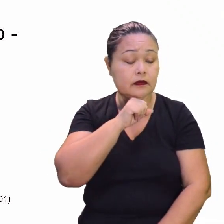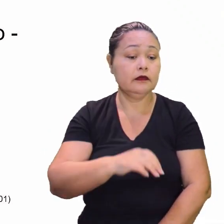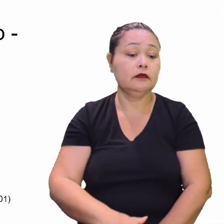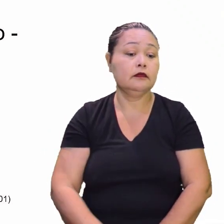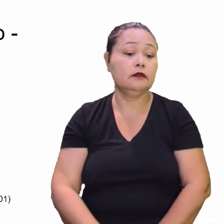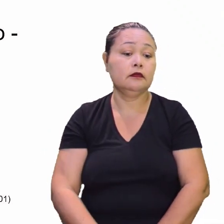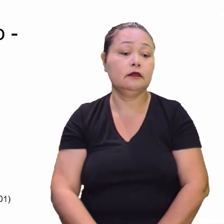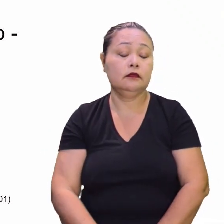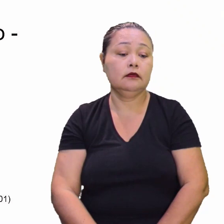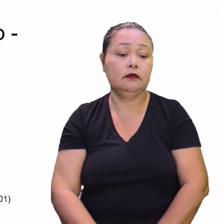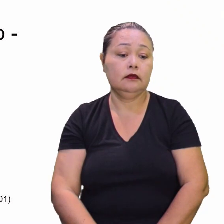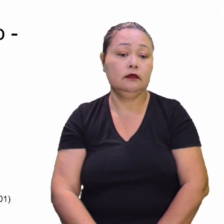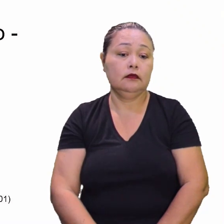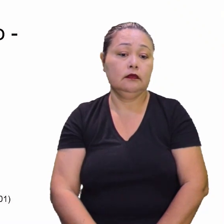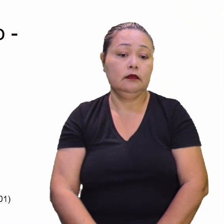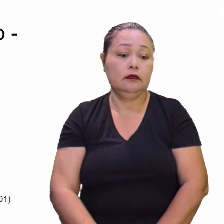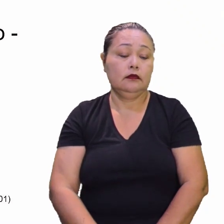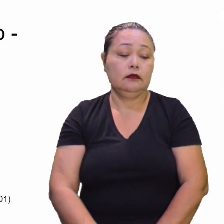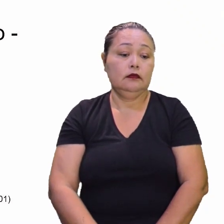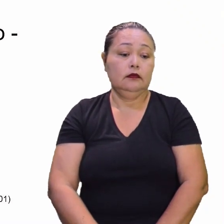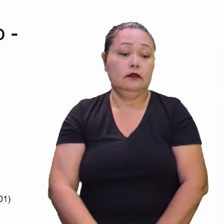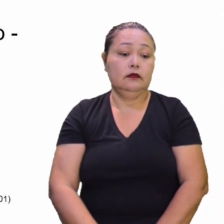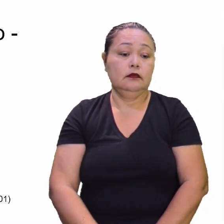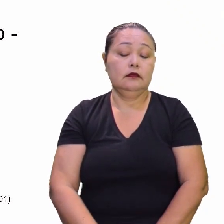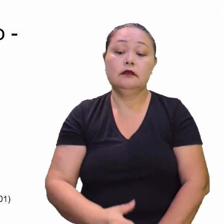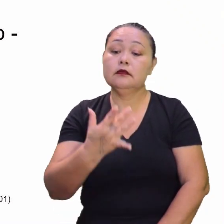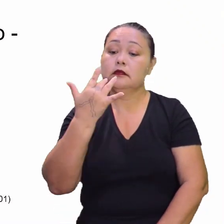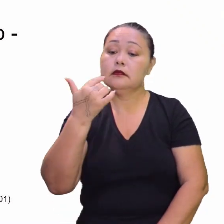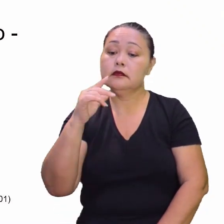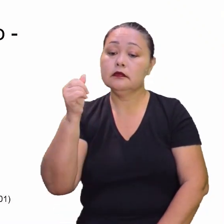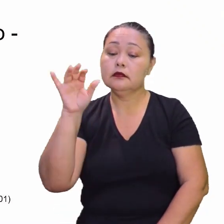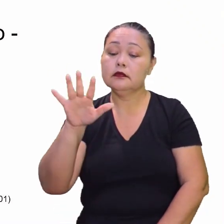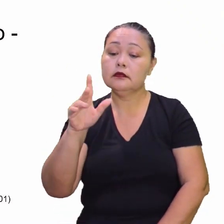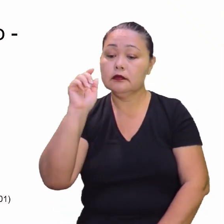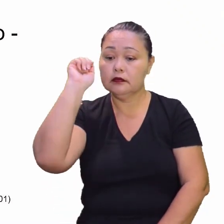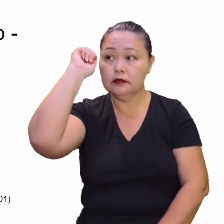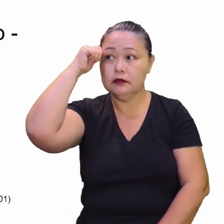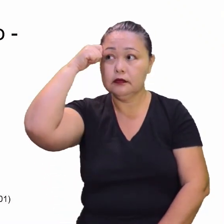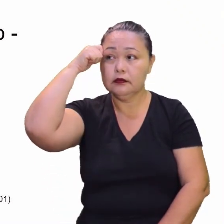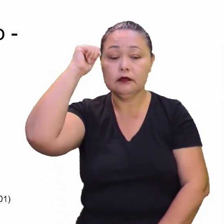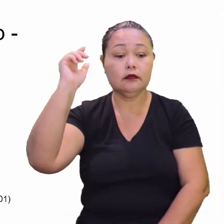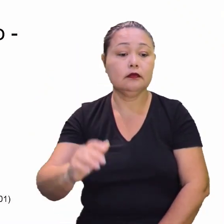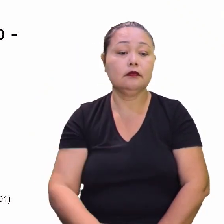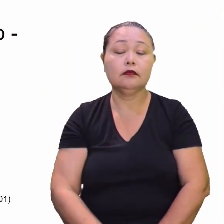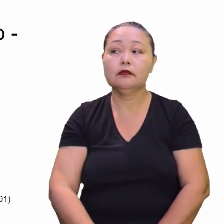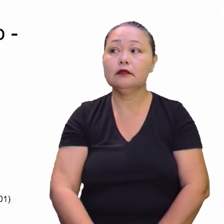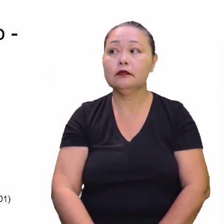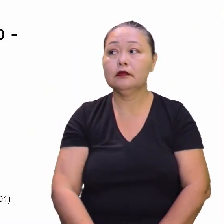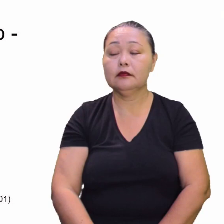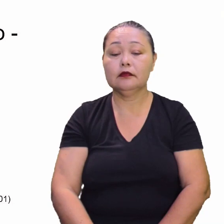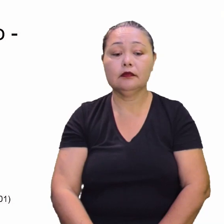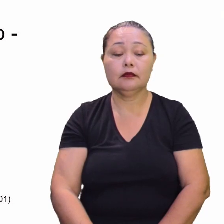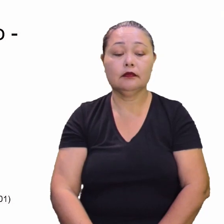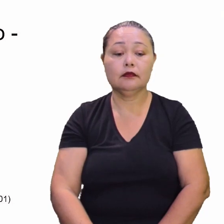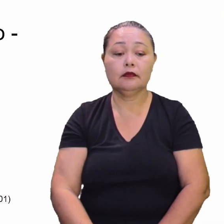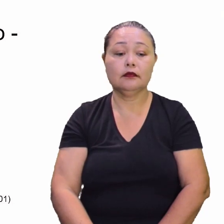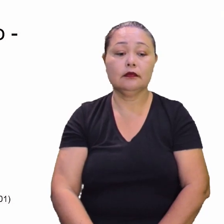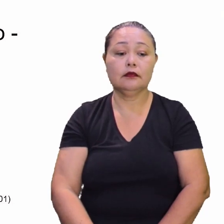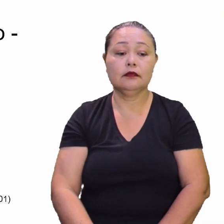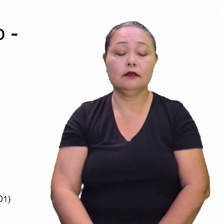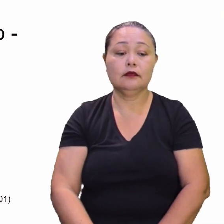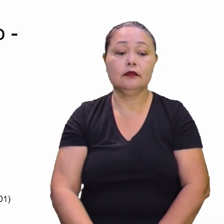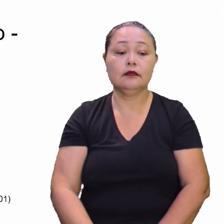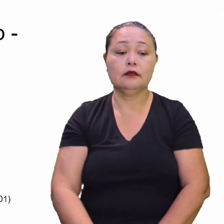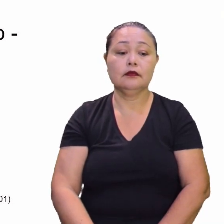Vou mudar aqui a cor, né, Rogério? Tá. Que cor que eu coloco, Rogério? Coloca com preto. É, o preto, né? Beleza. Olha aqui,